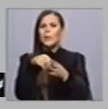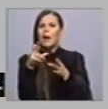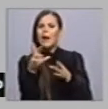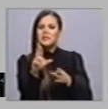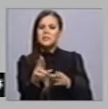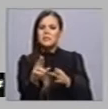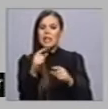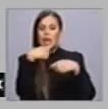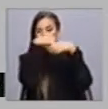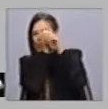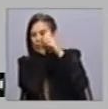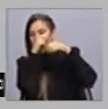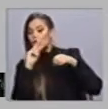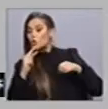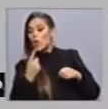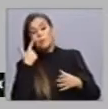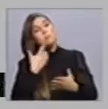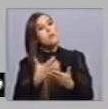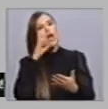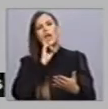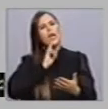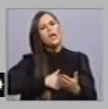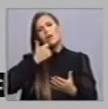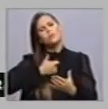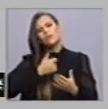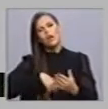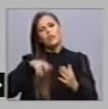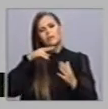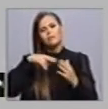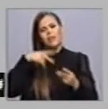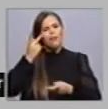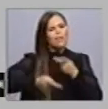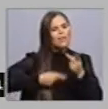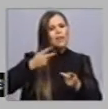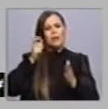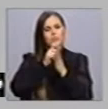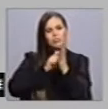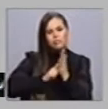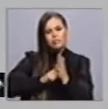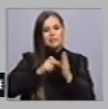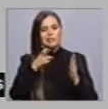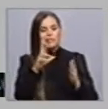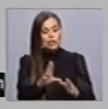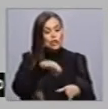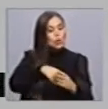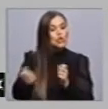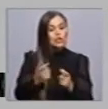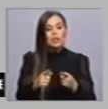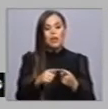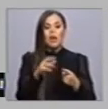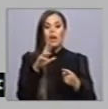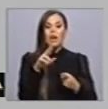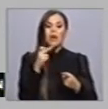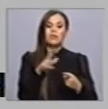dois telescópios que são absolutamente fundamentais para ler, para registar a turbulência de raio-x das estrelas. Falamos do Chandra,